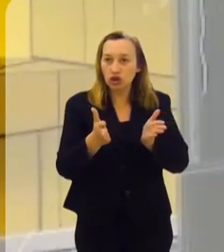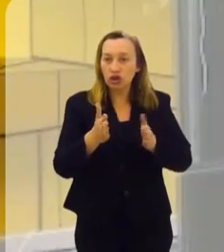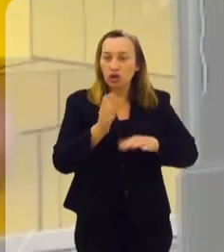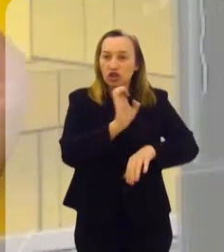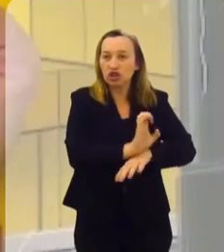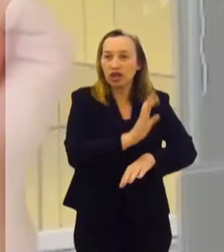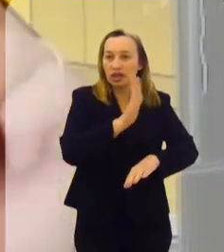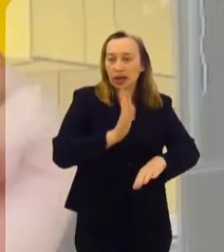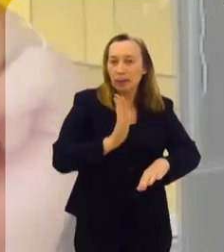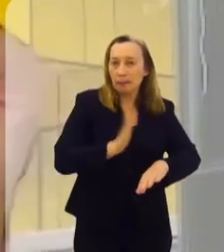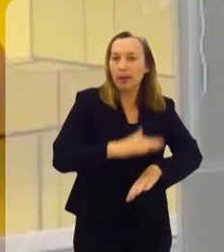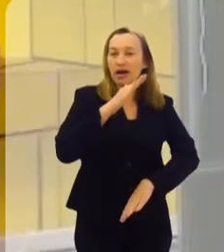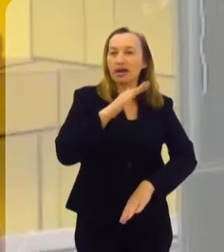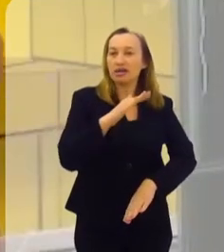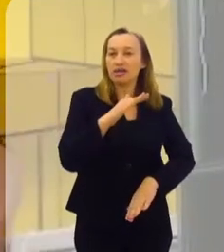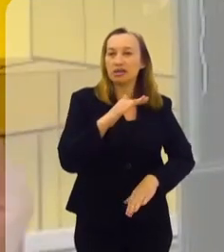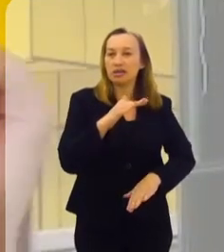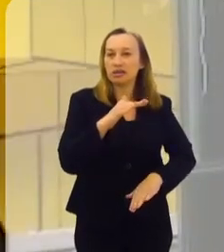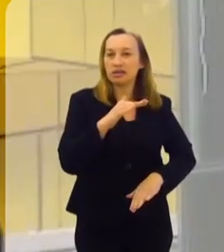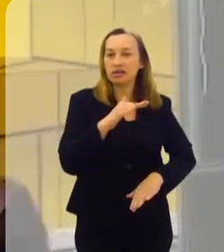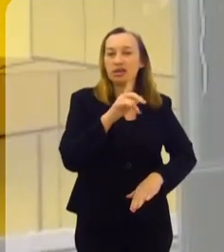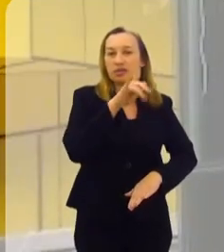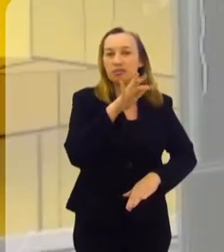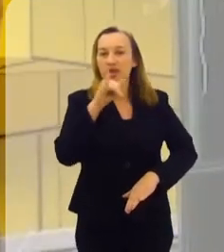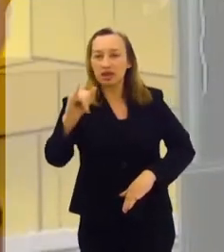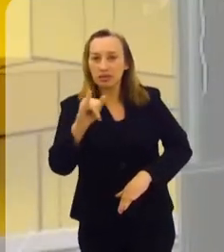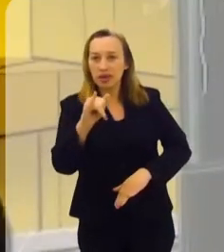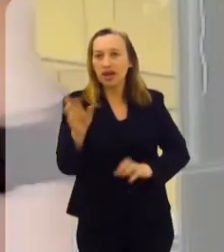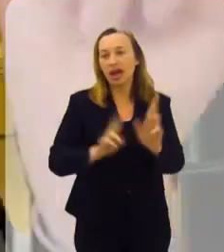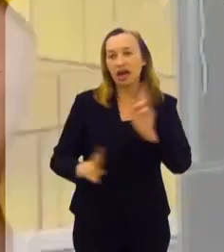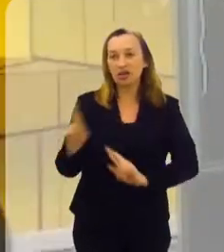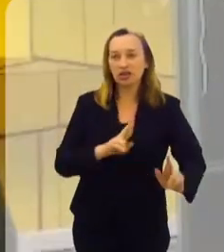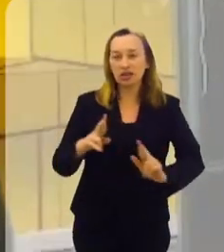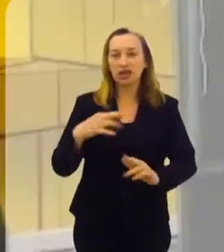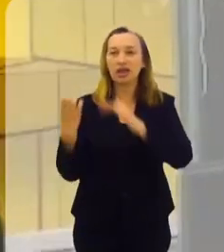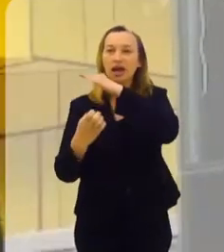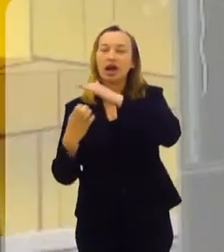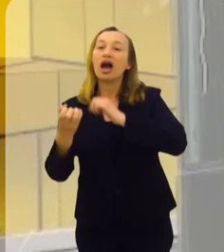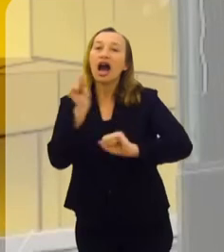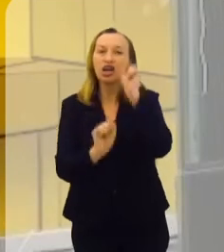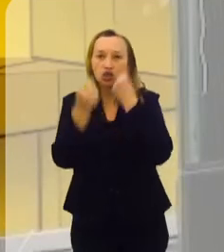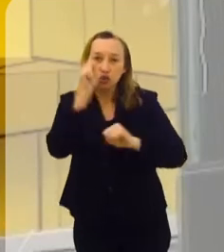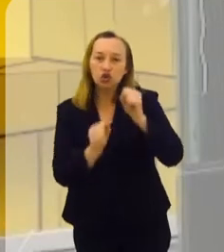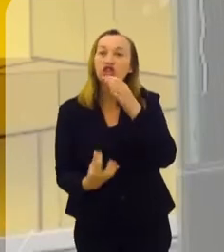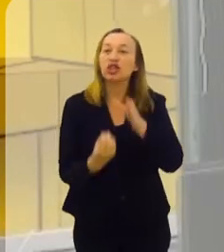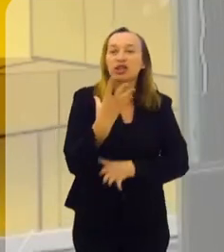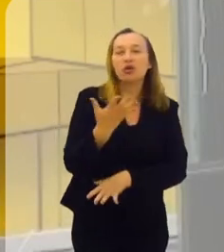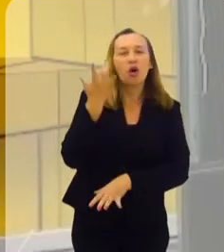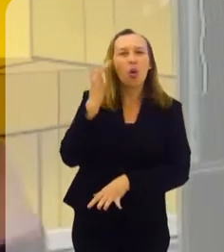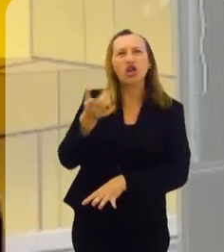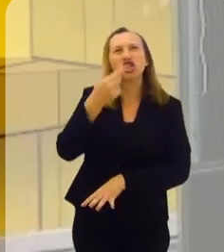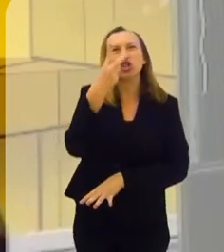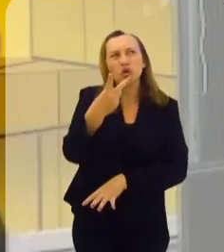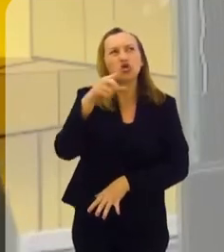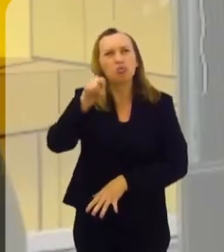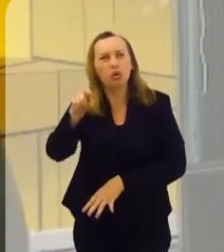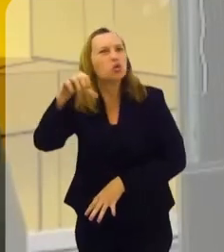é o estado que tem o maior percentual do PIB relacionado à indústria criativa, né? Então, acho